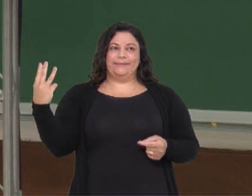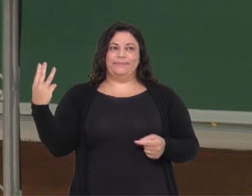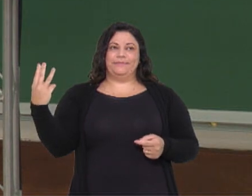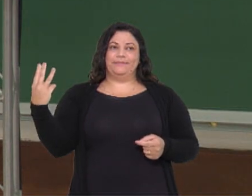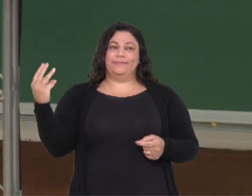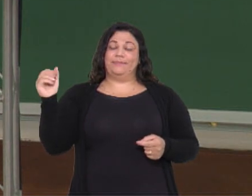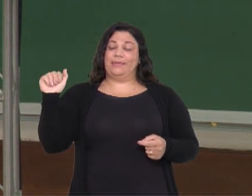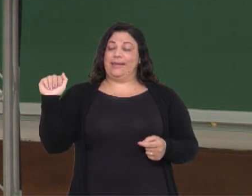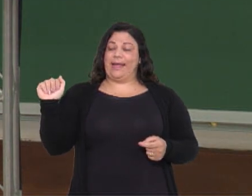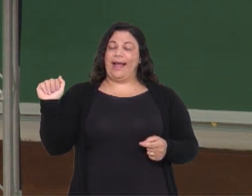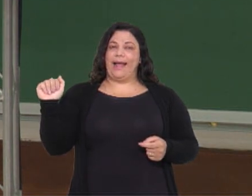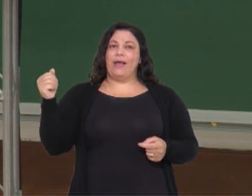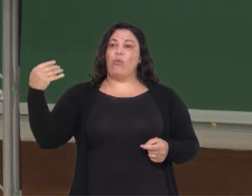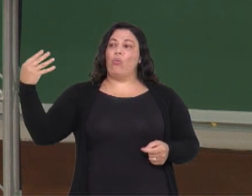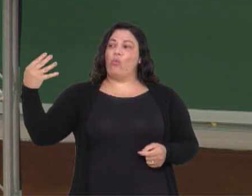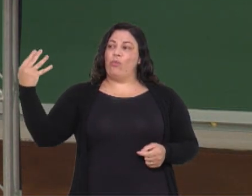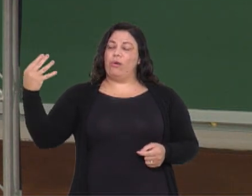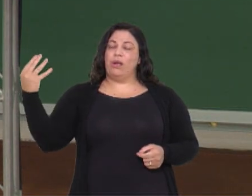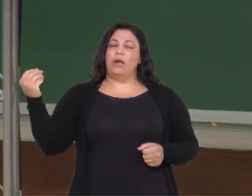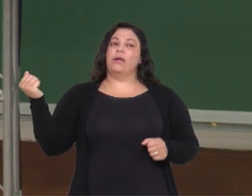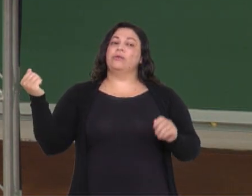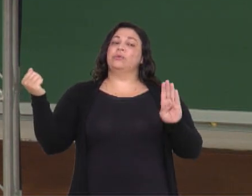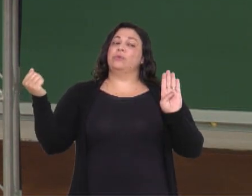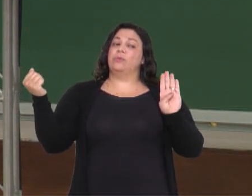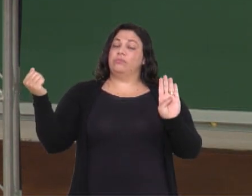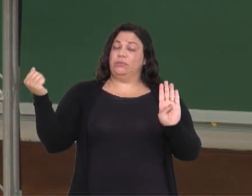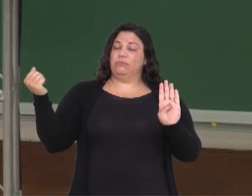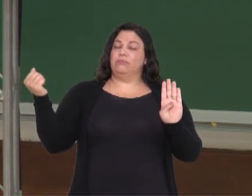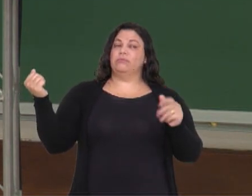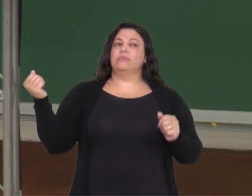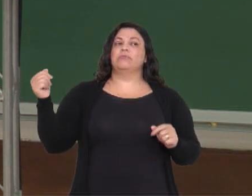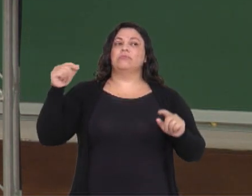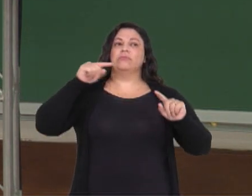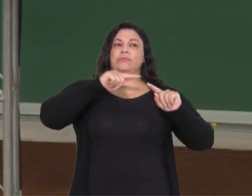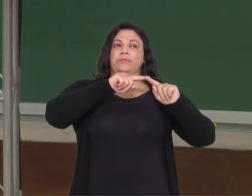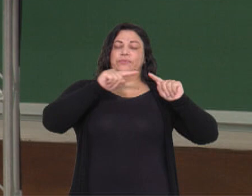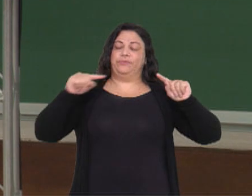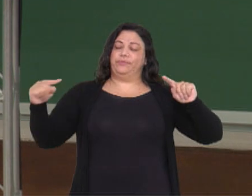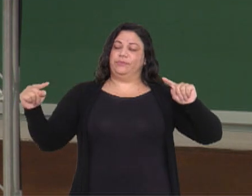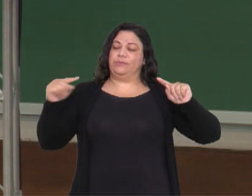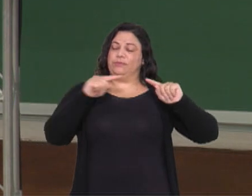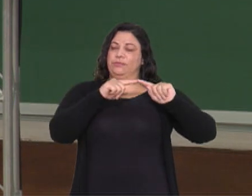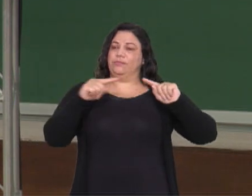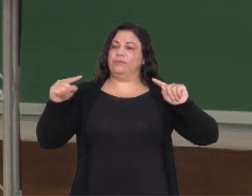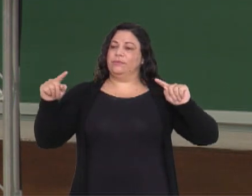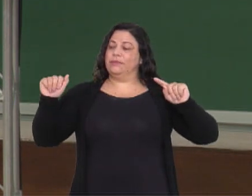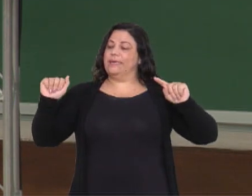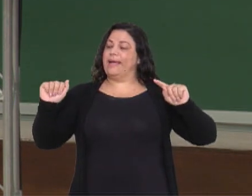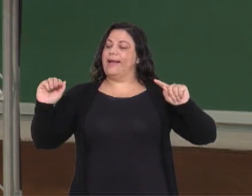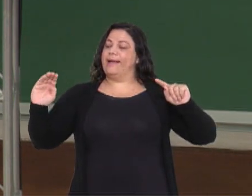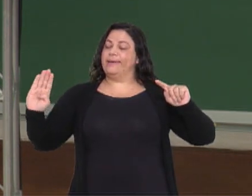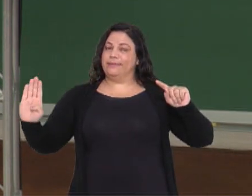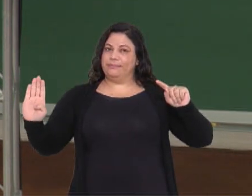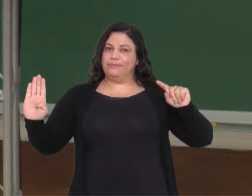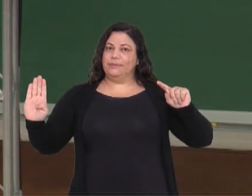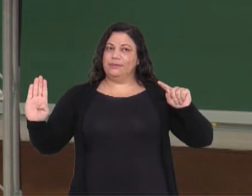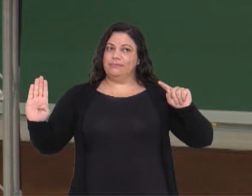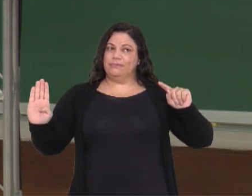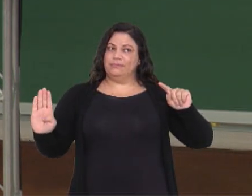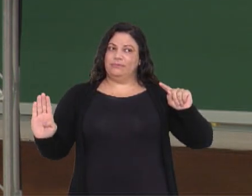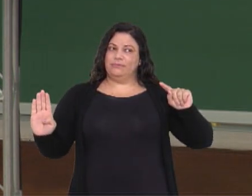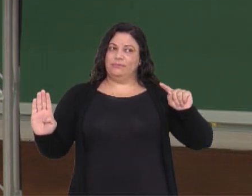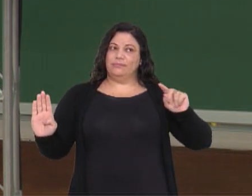4 é o nosso coeficiente B. Na fórmula, eles se apropriam e A e B. E o nosso raio aqui